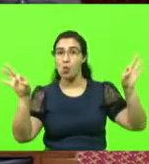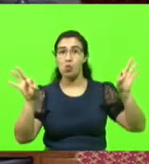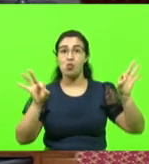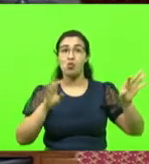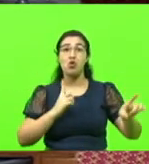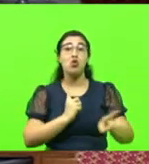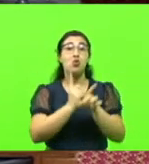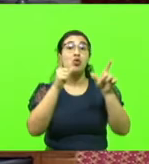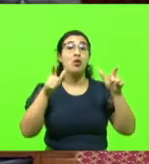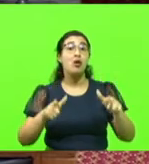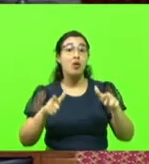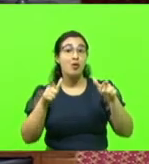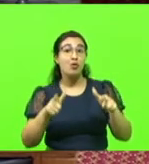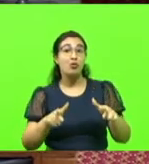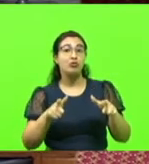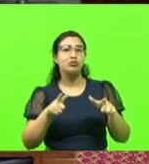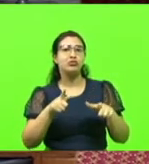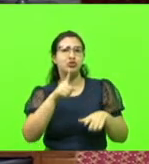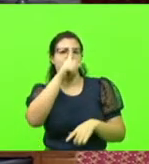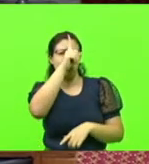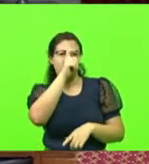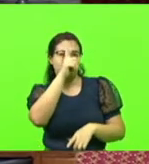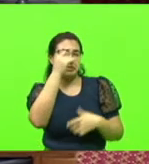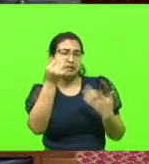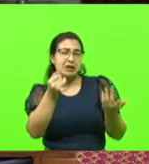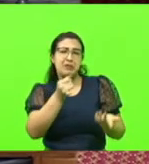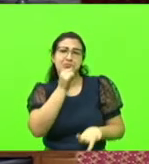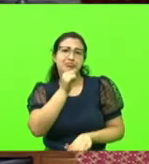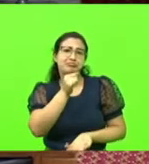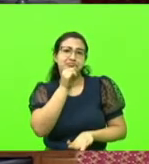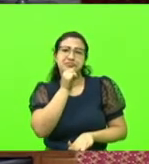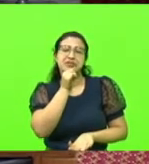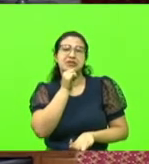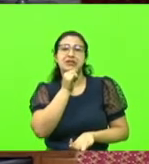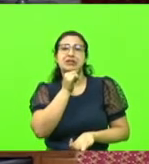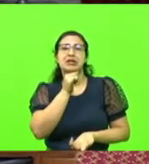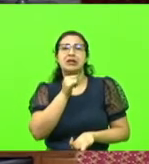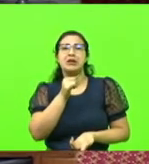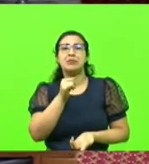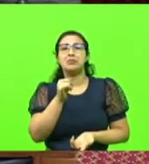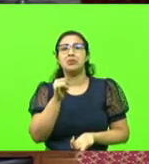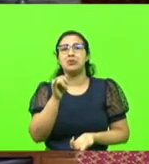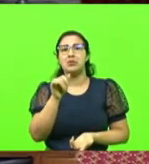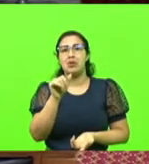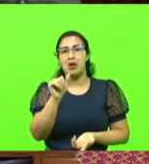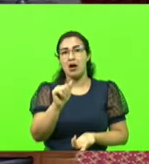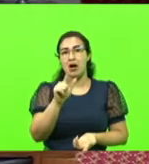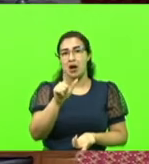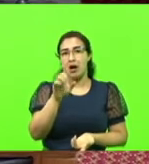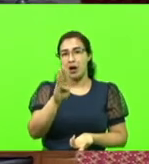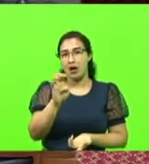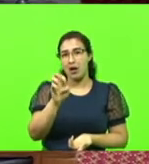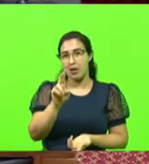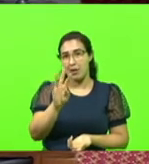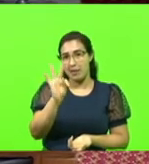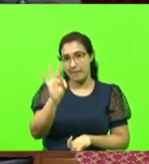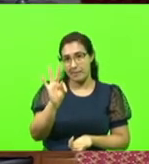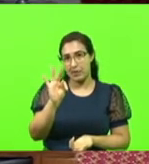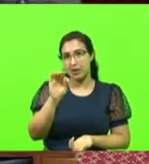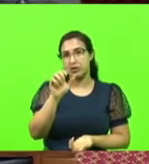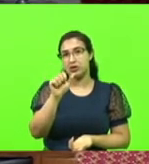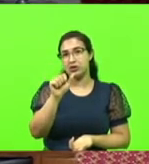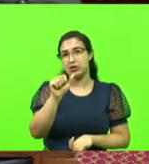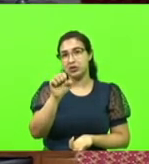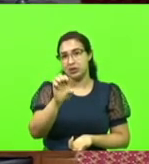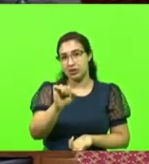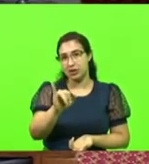encontrados em hospitais como, por exemplo, o Hospital Albert Einstein, foram adquiridos pela